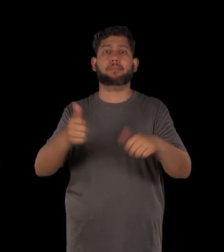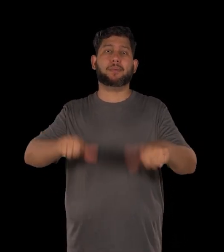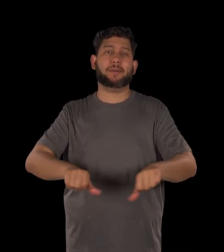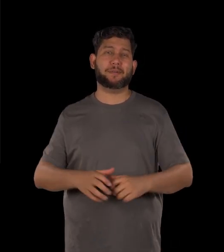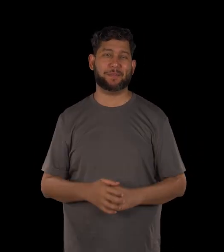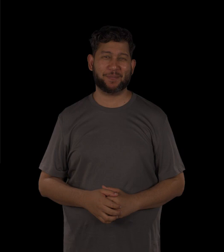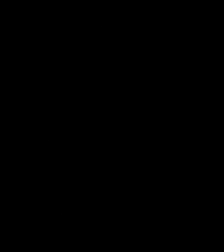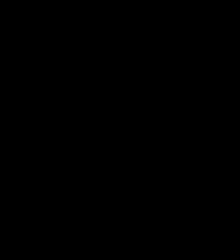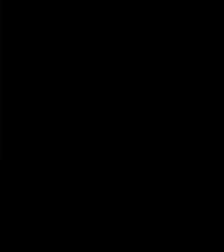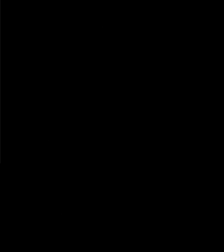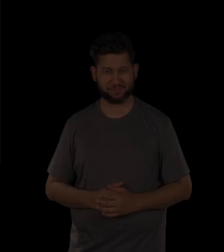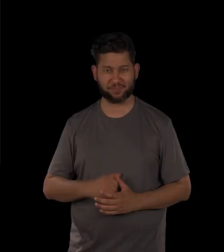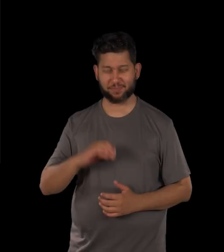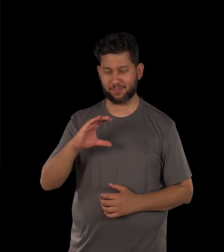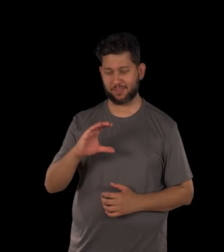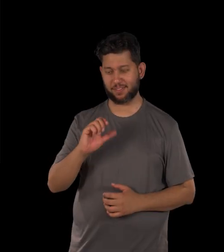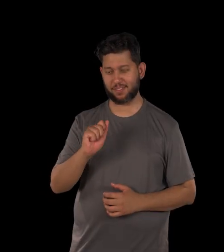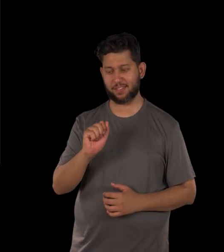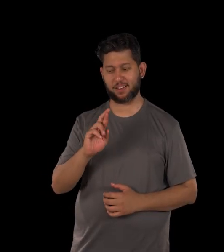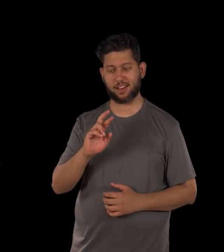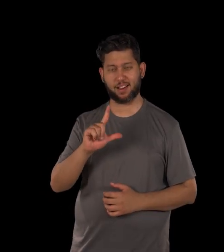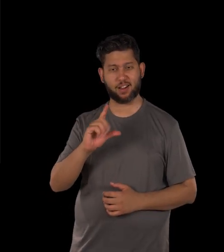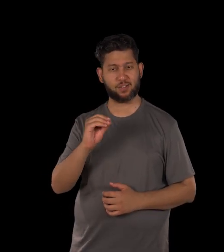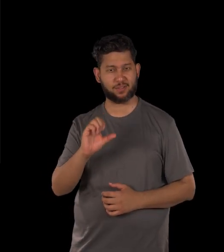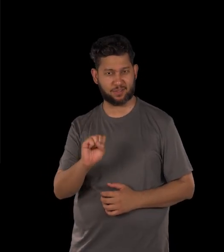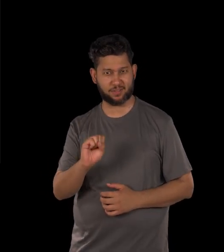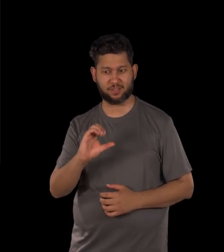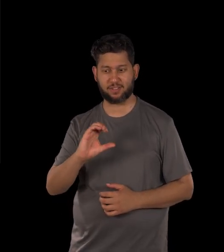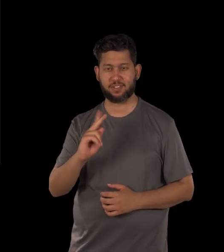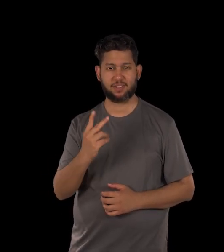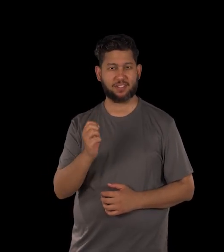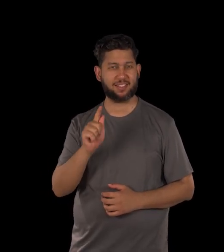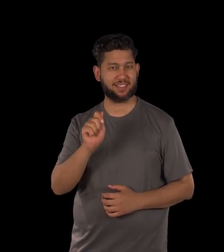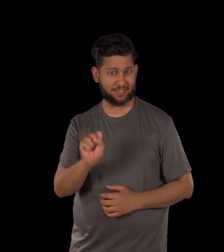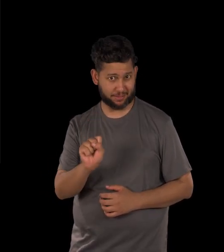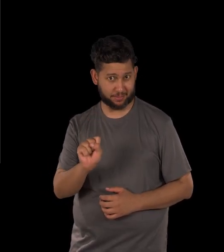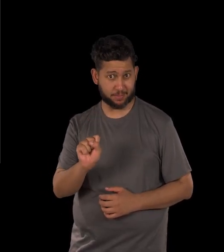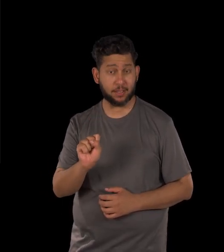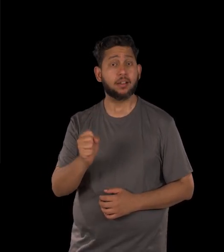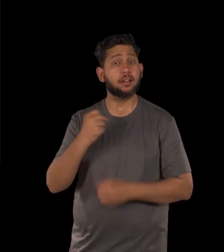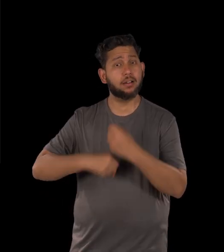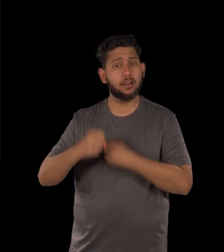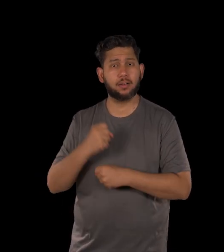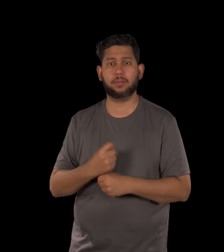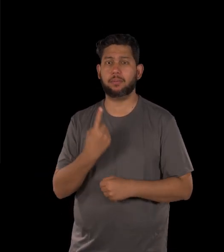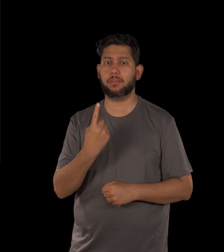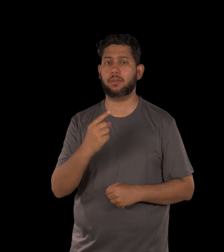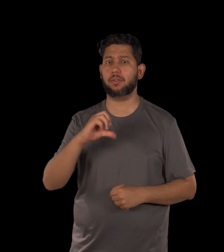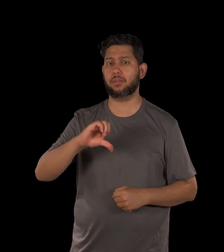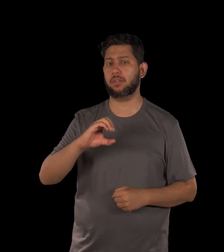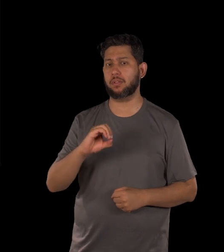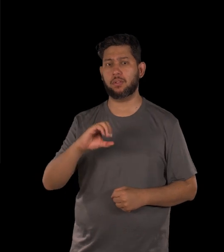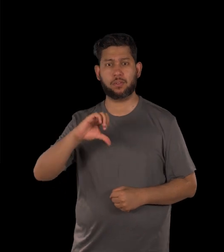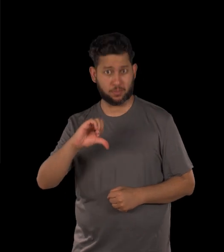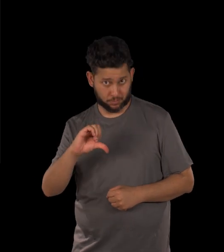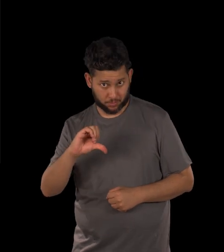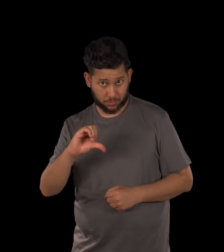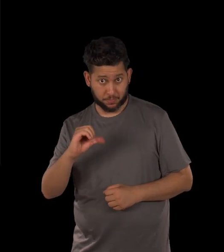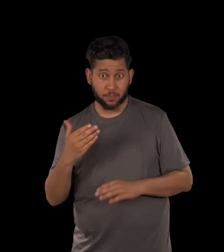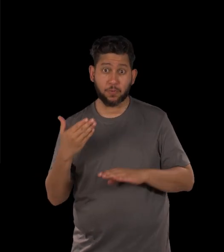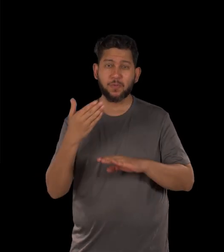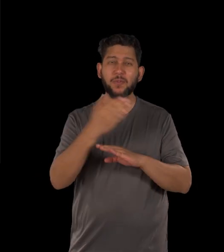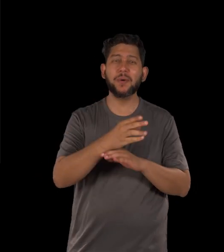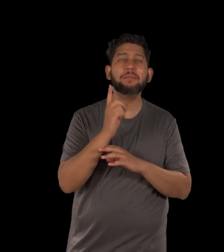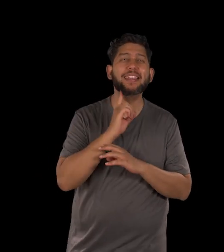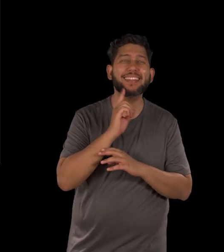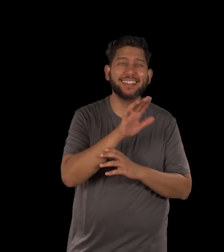Carlos Chagas. Um grande feito da medicina brasileira ocorreu em 1909, quando enviado ao norte de Minas Gerais por